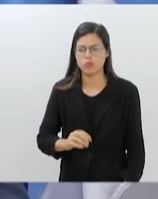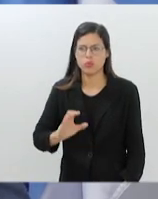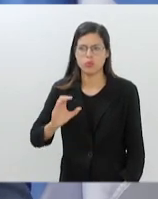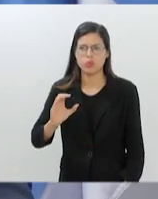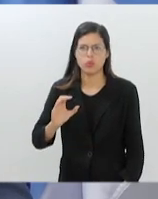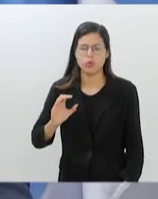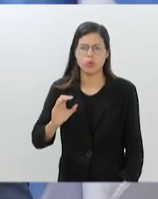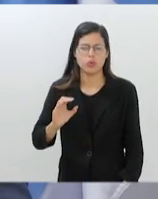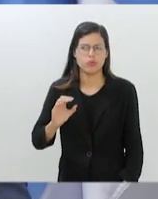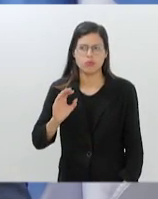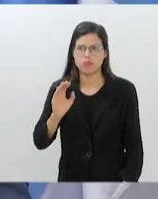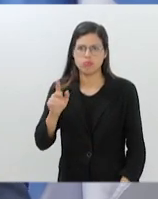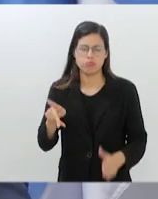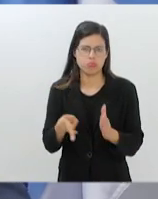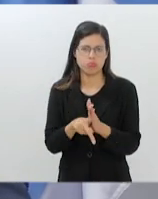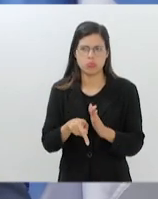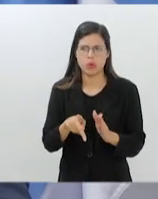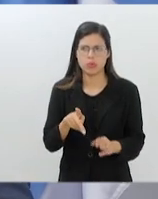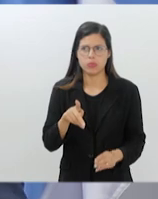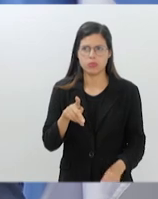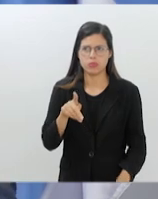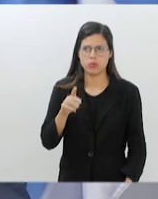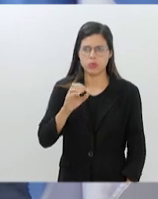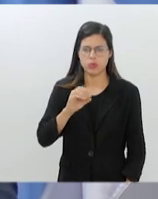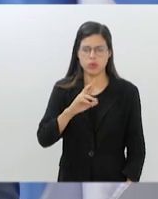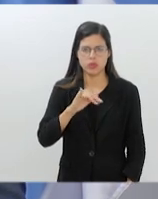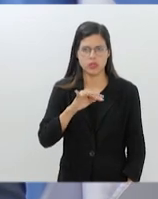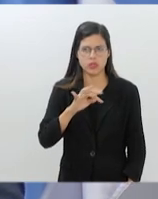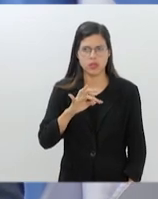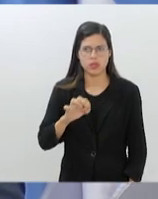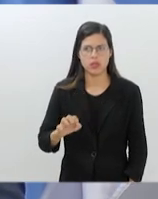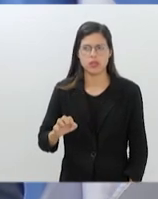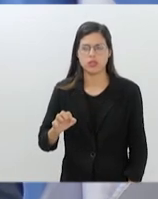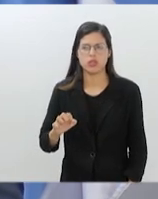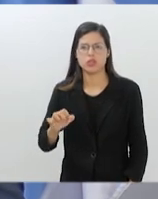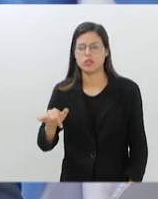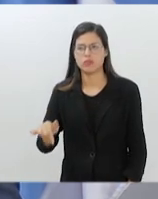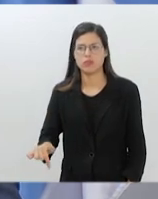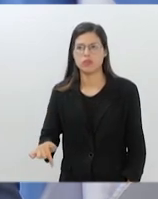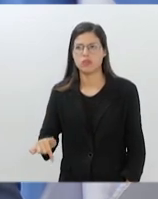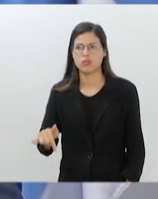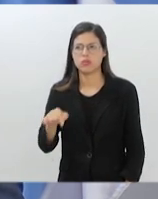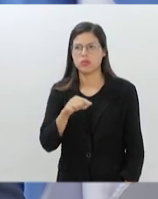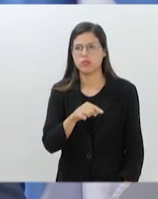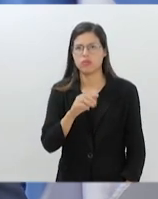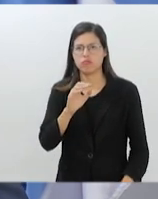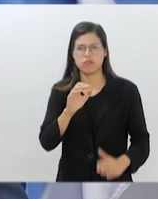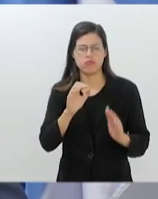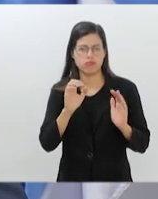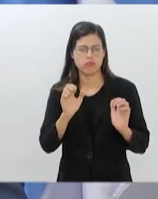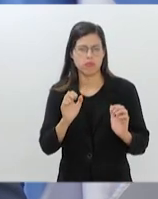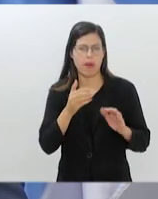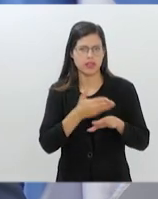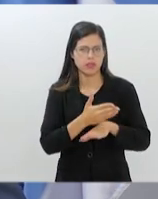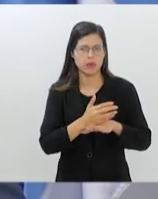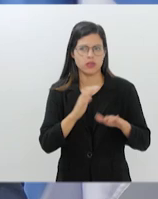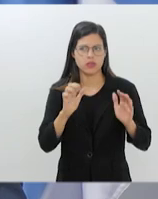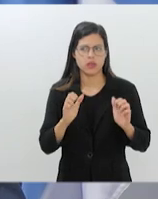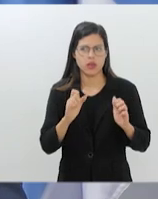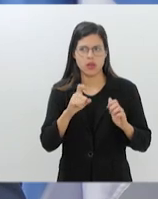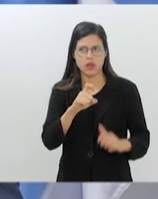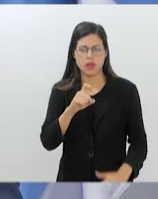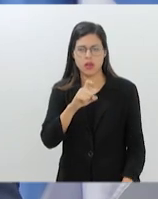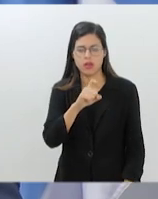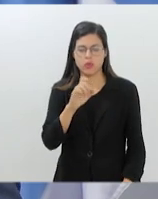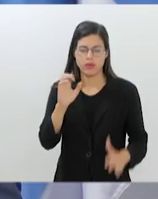Médio algum potencial investidor vá lá curtir a expo Itaguaí Além disso como bem